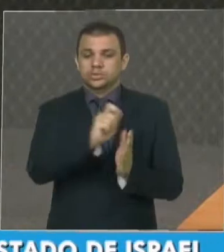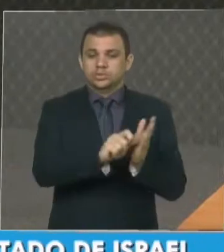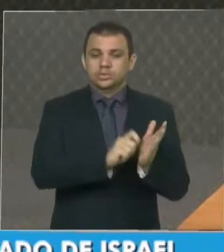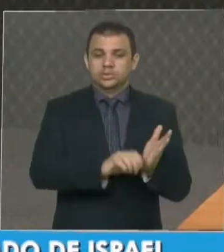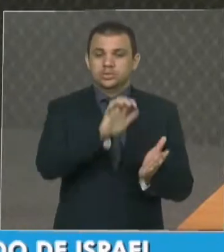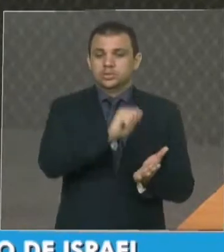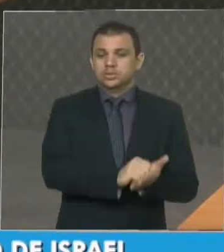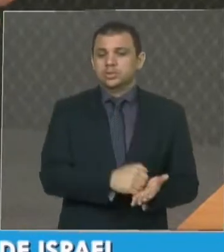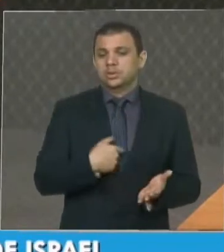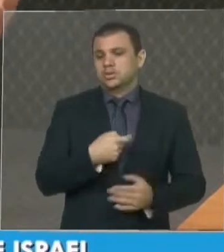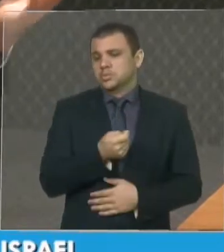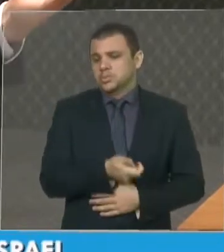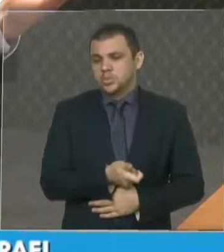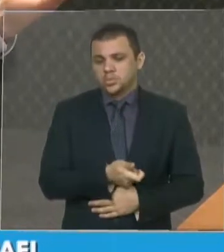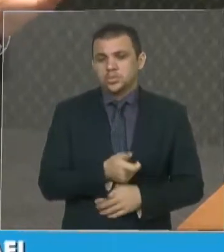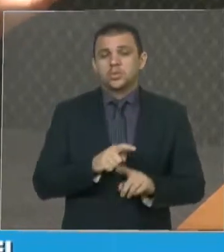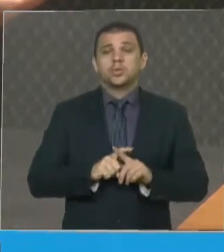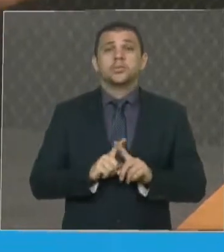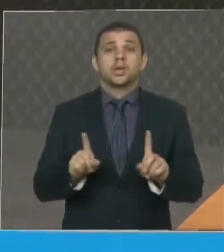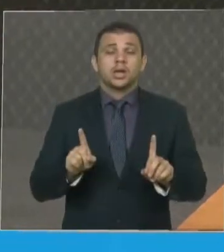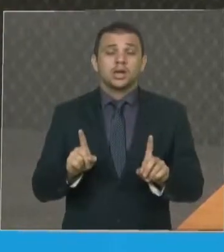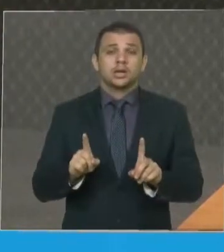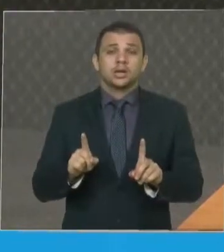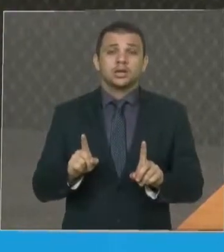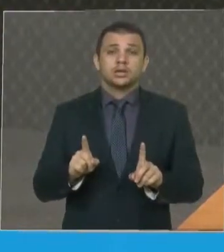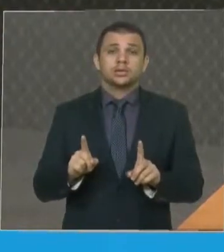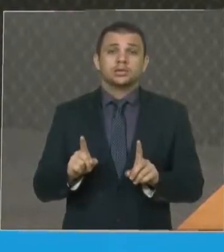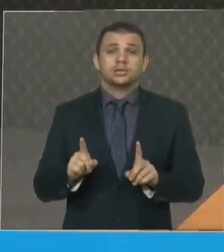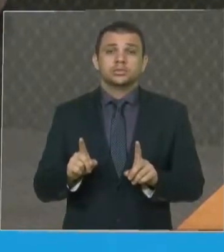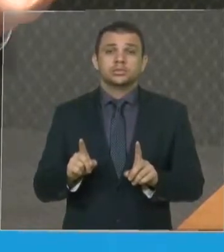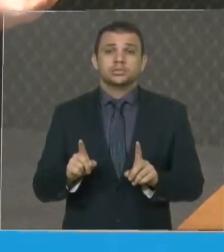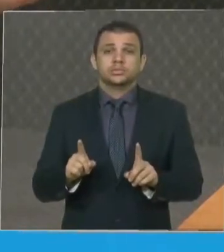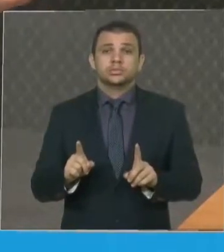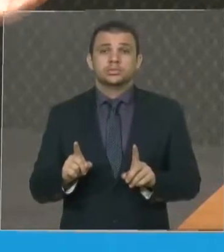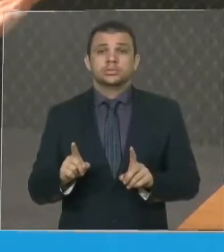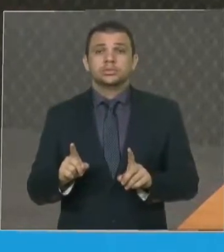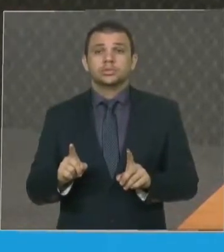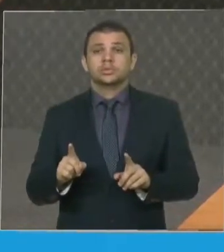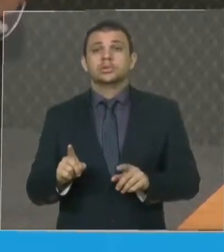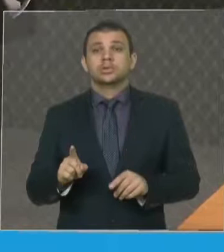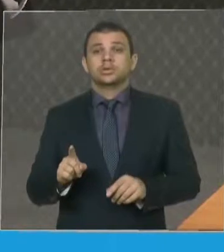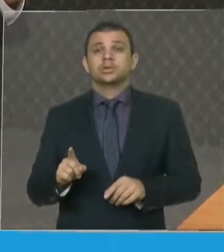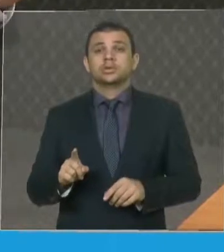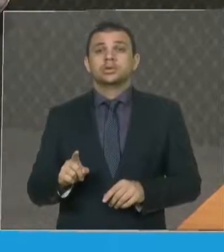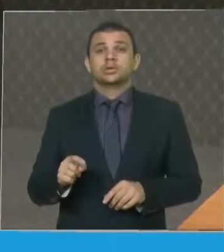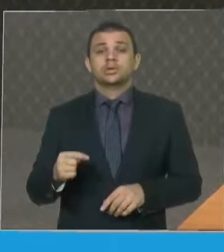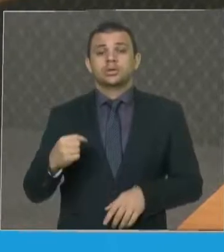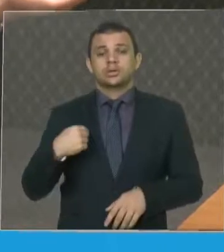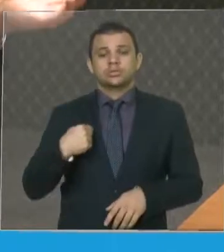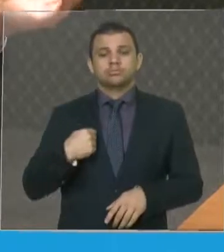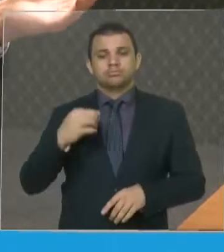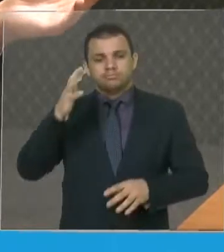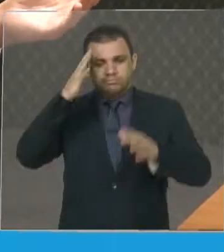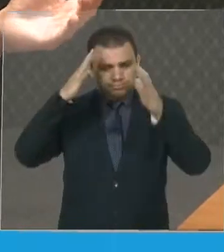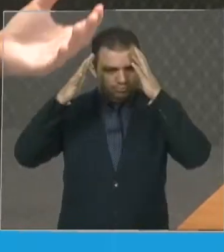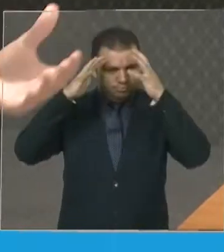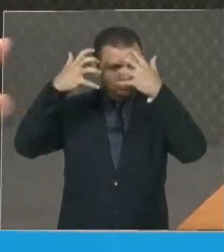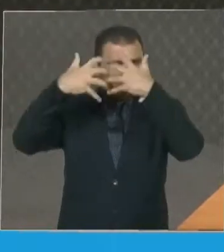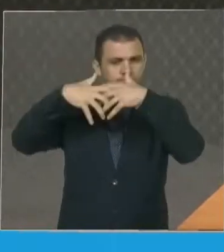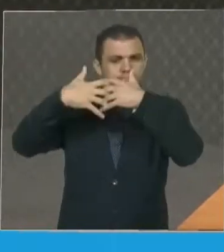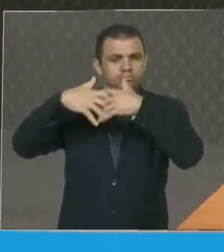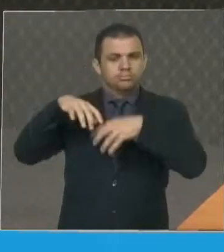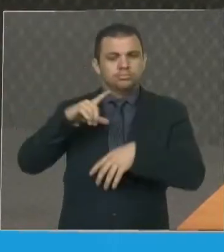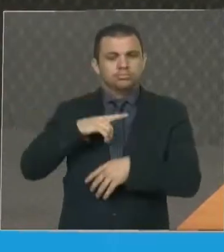nessa área. Mas como personal, como, vamos dizer, intelectual, que tem alguns títulos